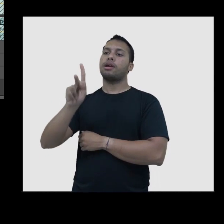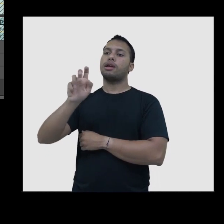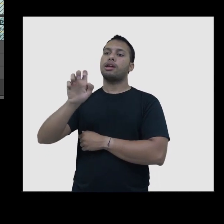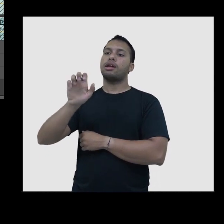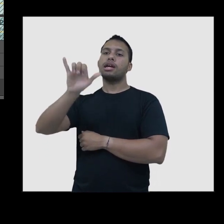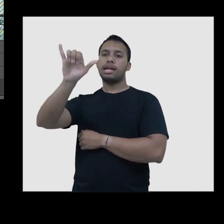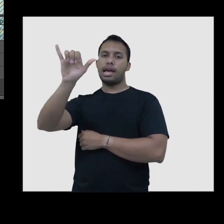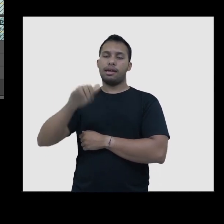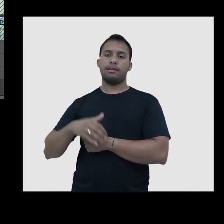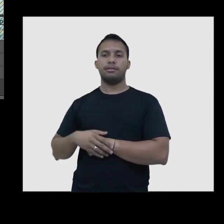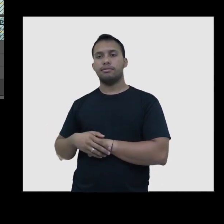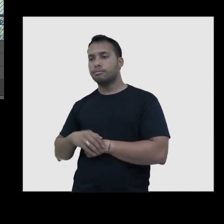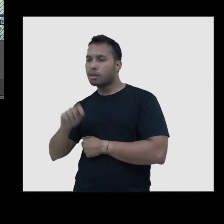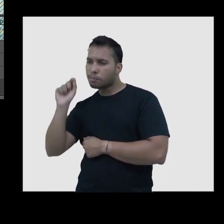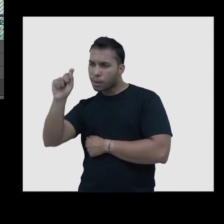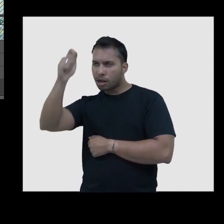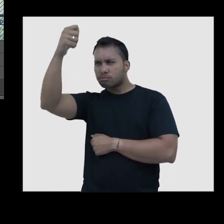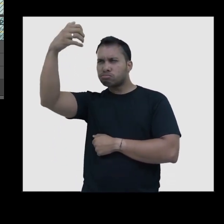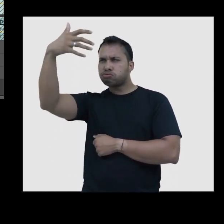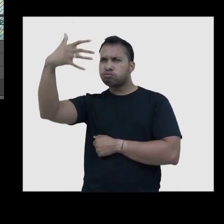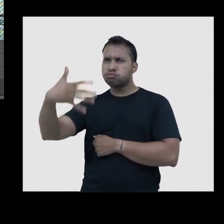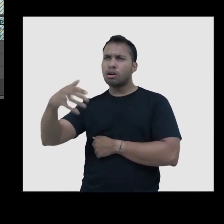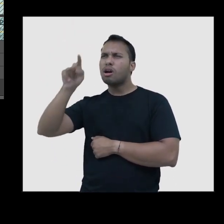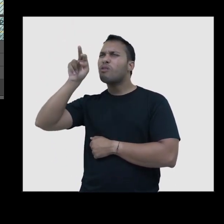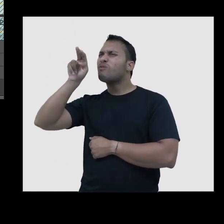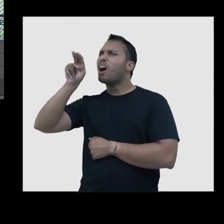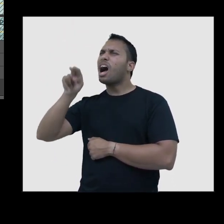tem a pasta Key.